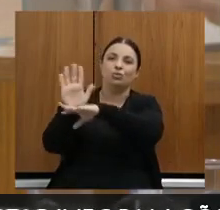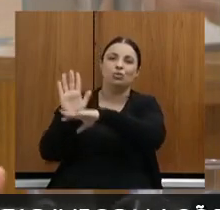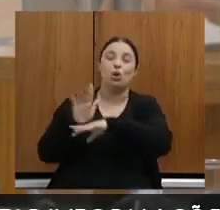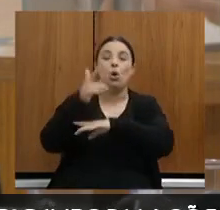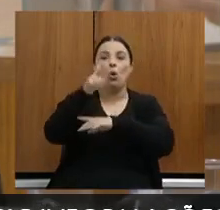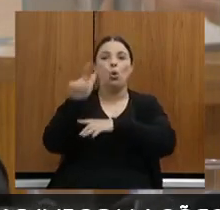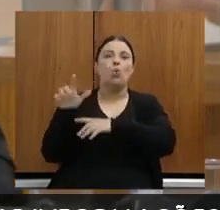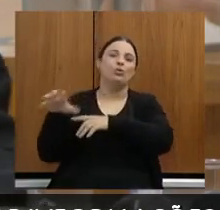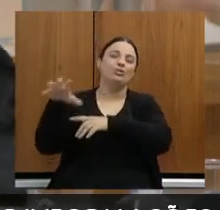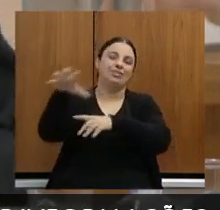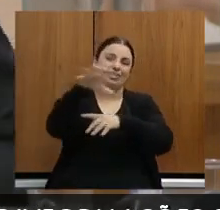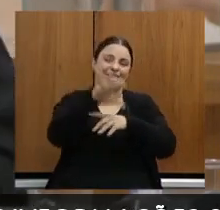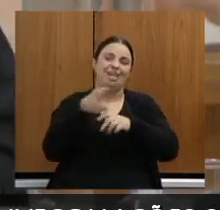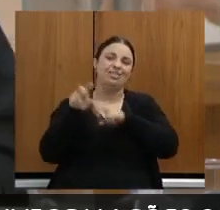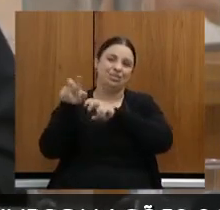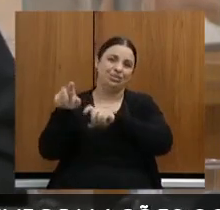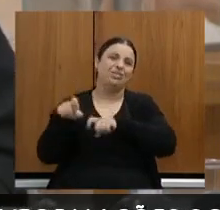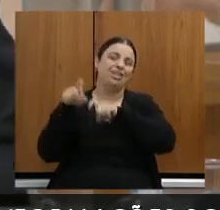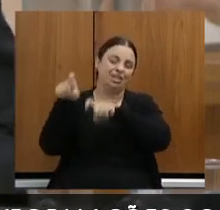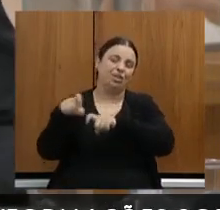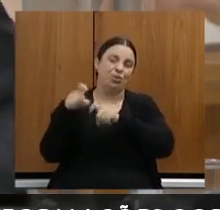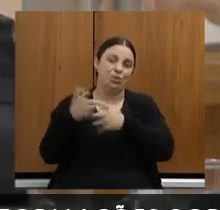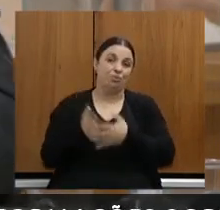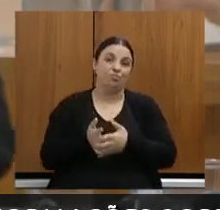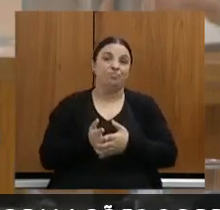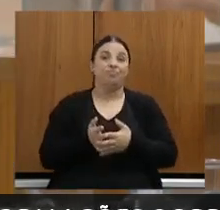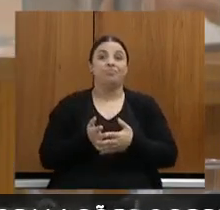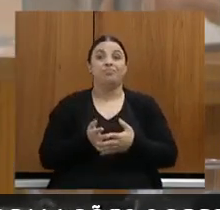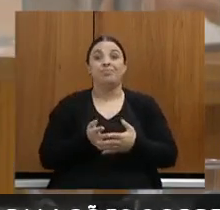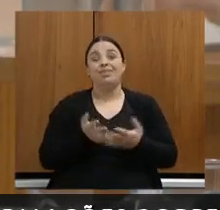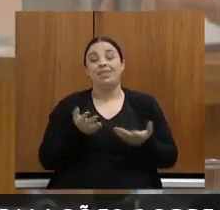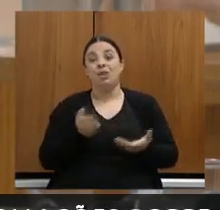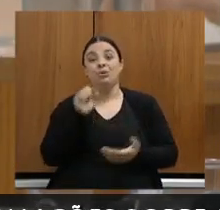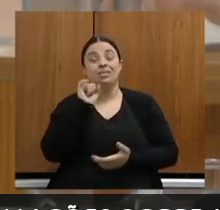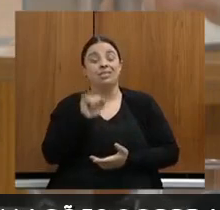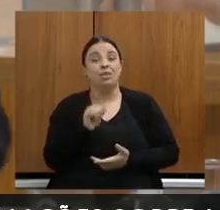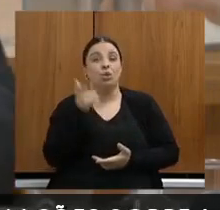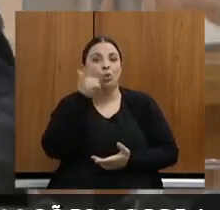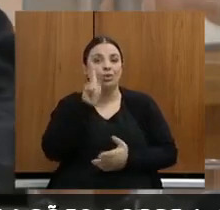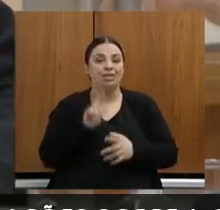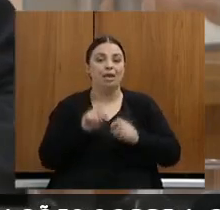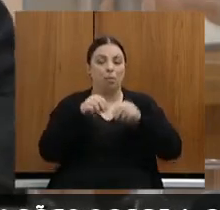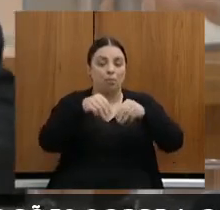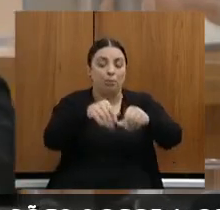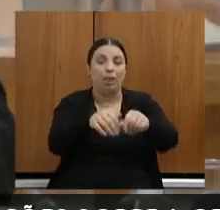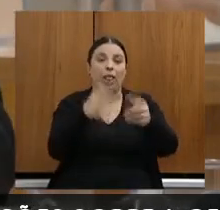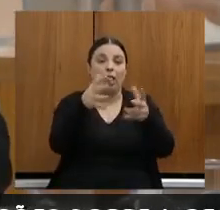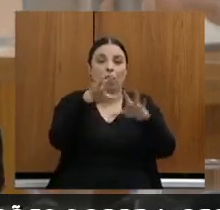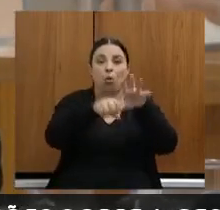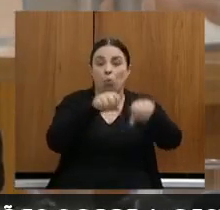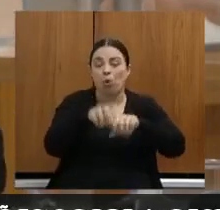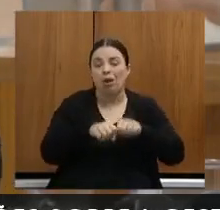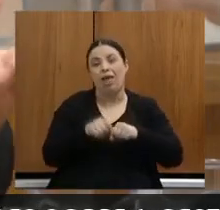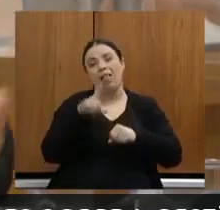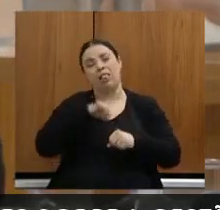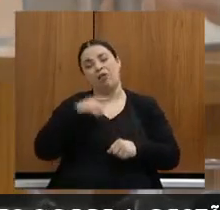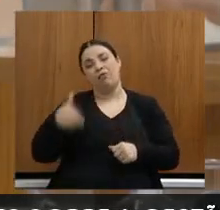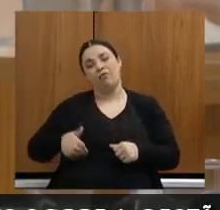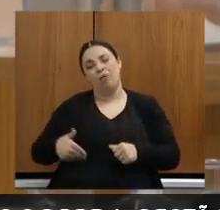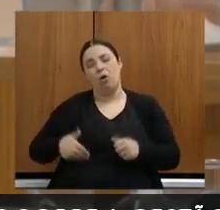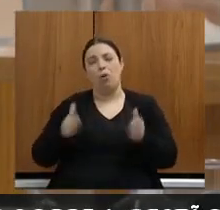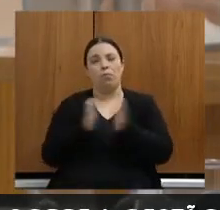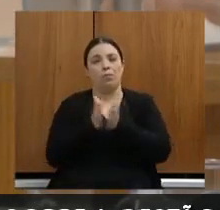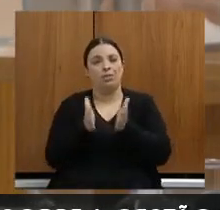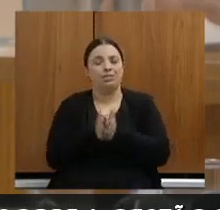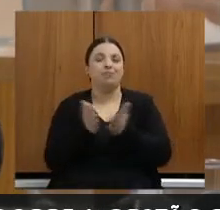não janta entre a cidade não janta é a miséria Desgraça é a fome EA pobreza enfim que era